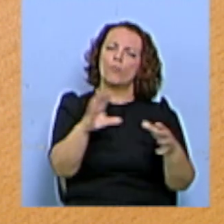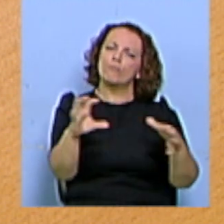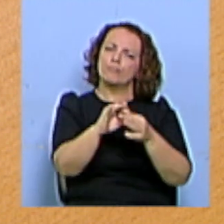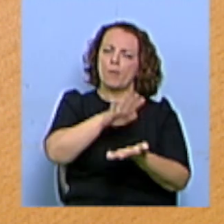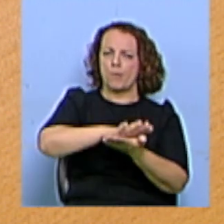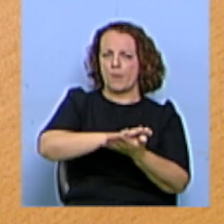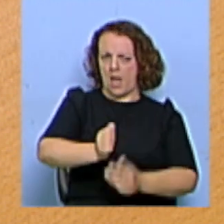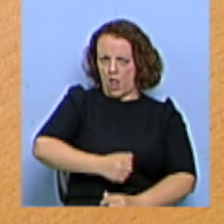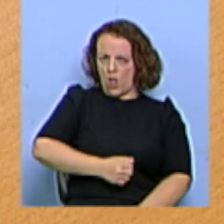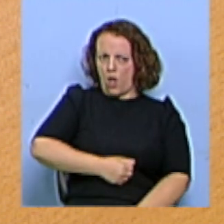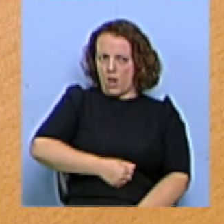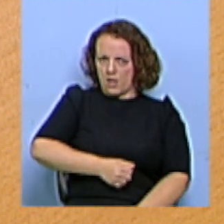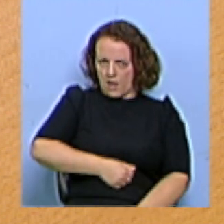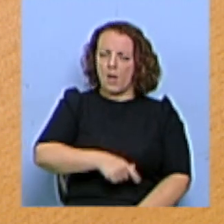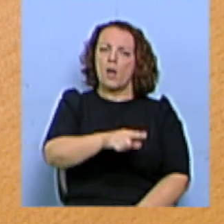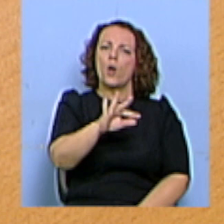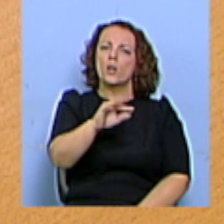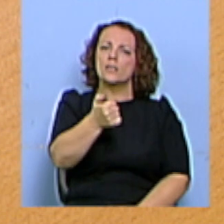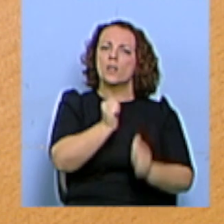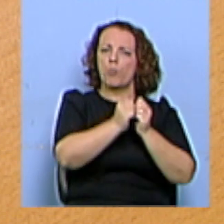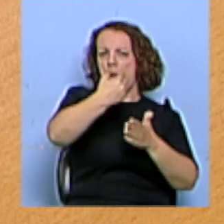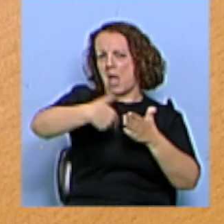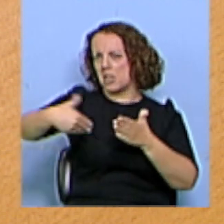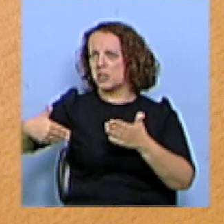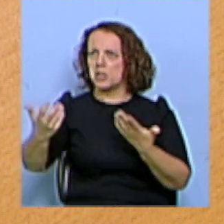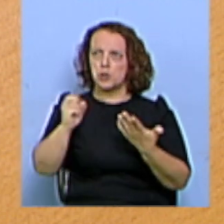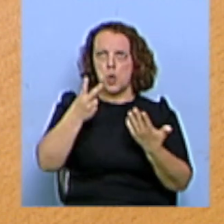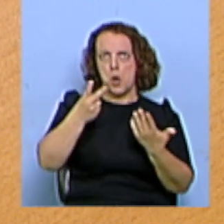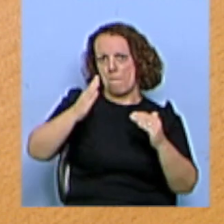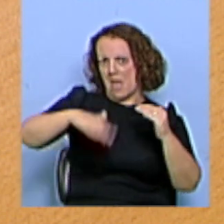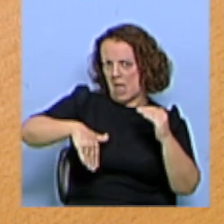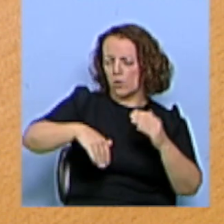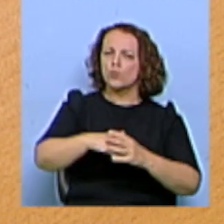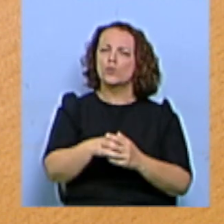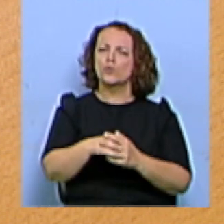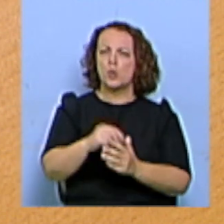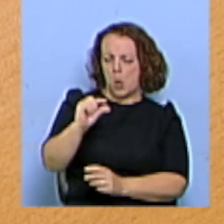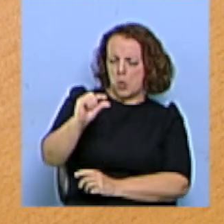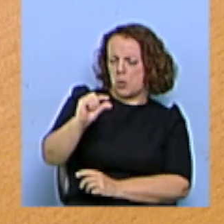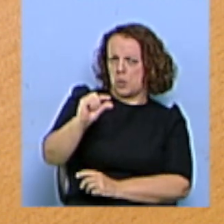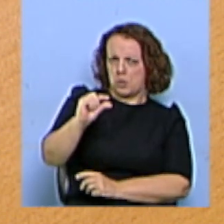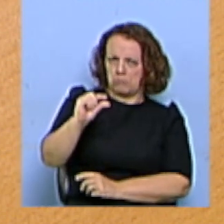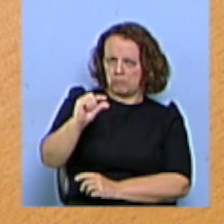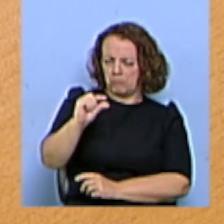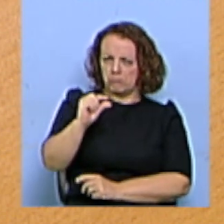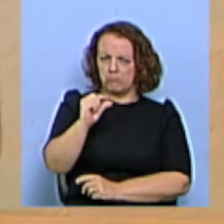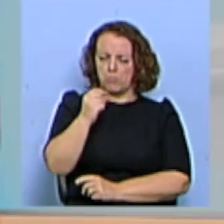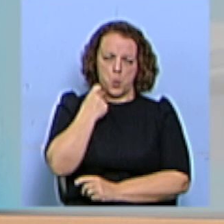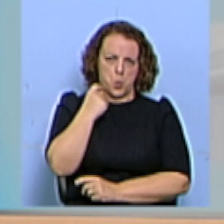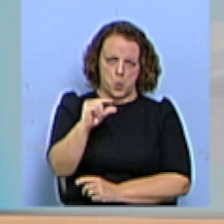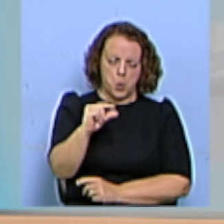Editora, são 45 páginas ou menos, volume muito reduzido, que é